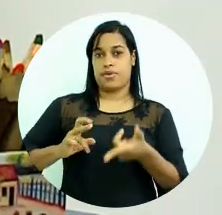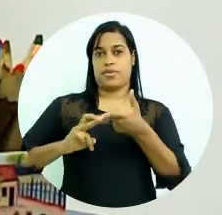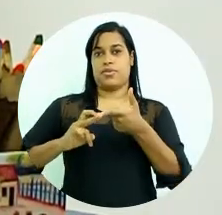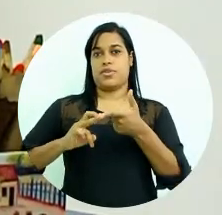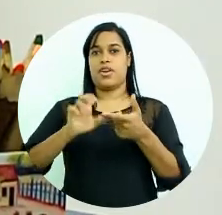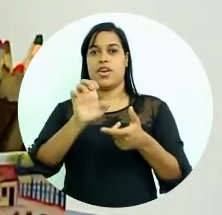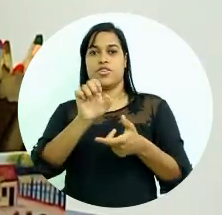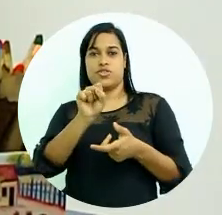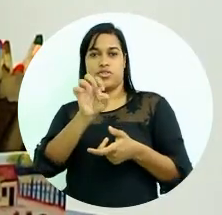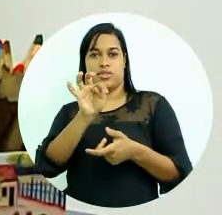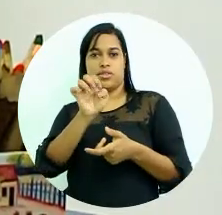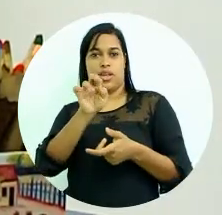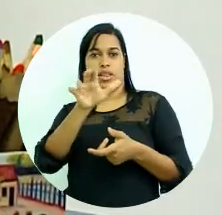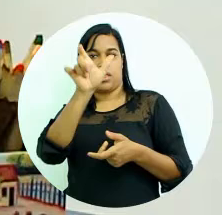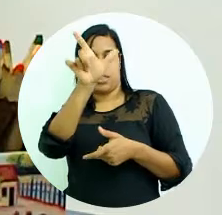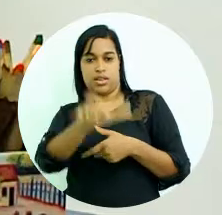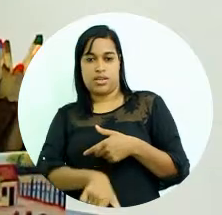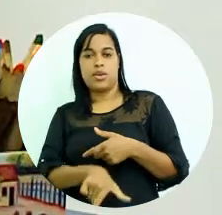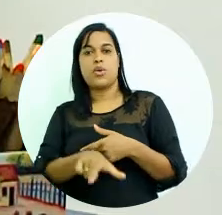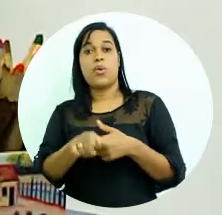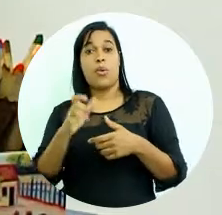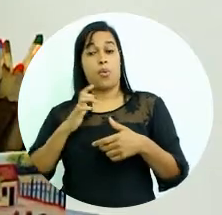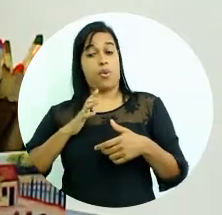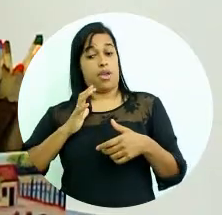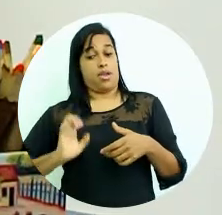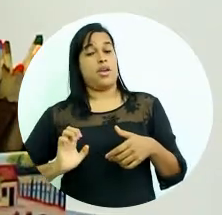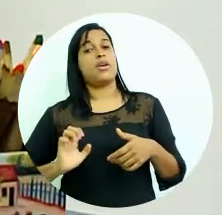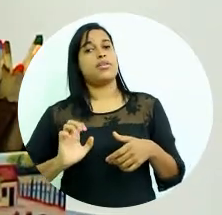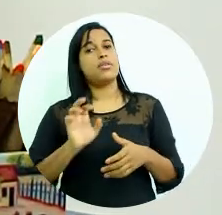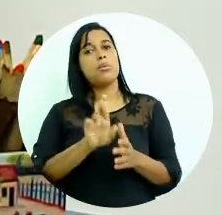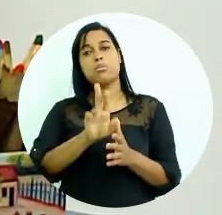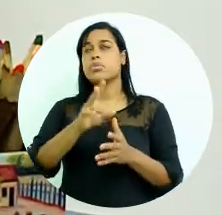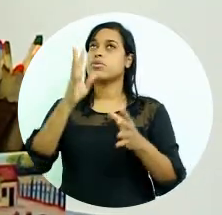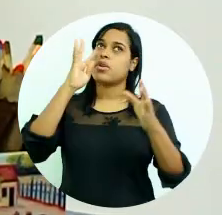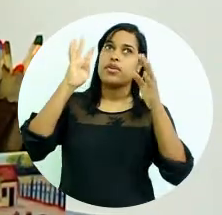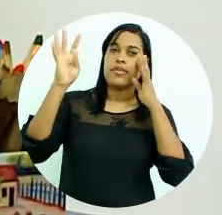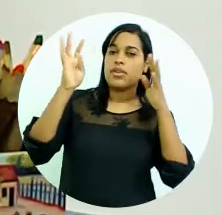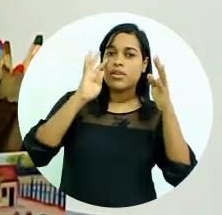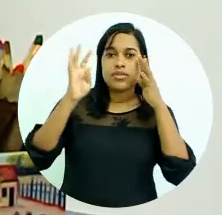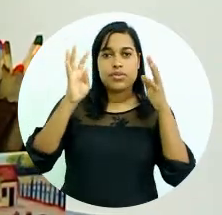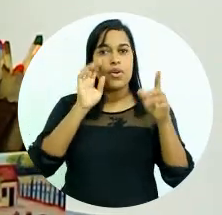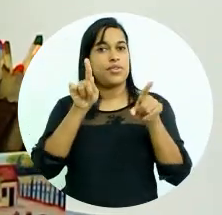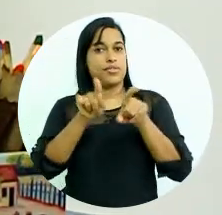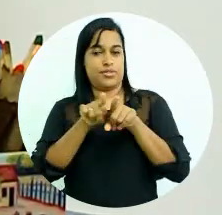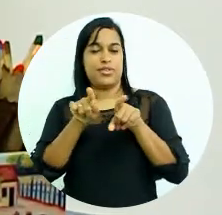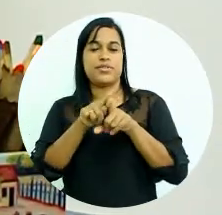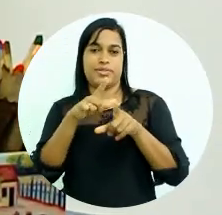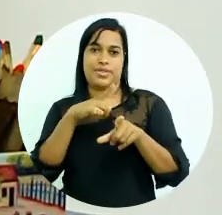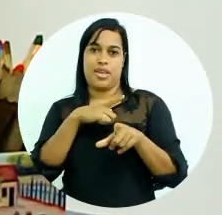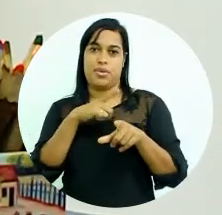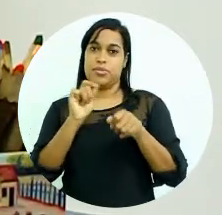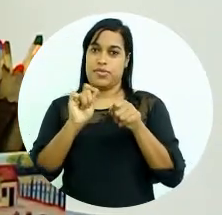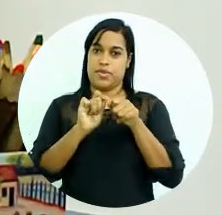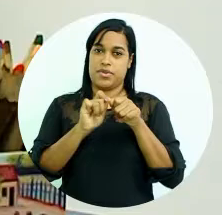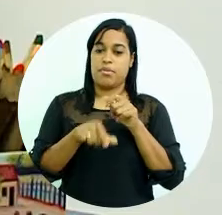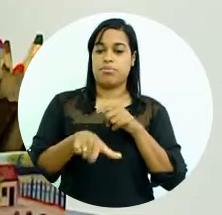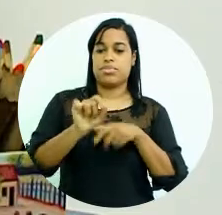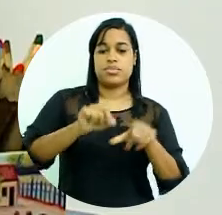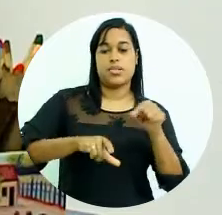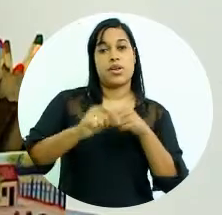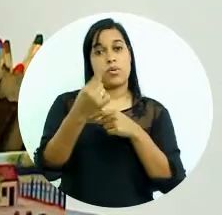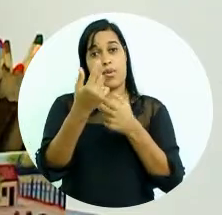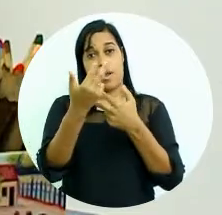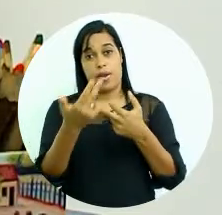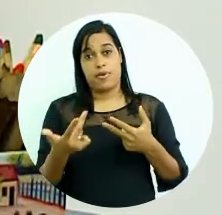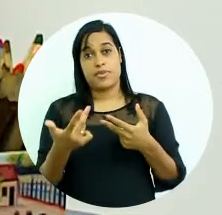o valor estético. Como valor ético, são as nossas reflexões que nós fazemos para